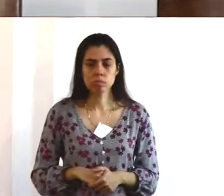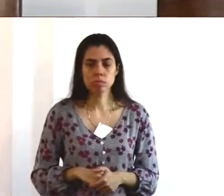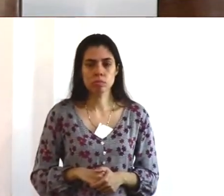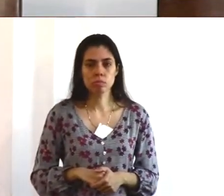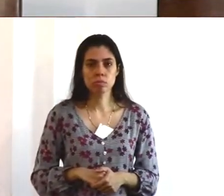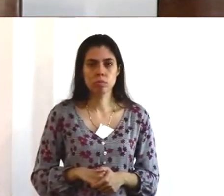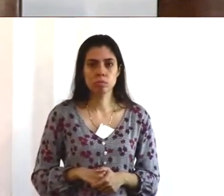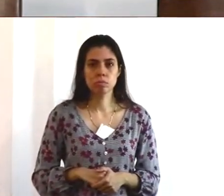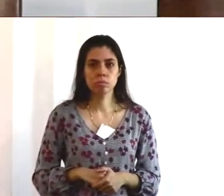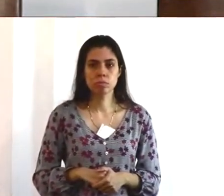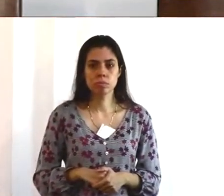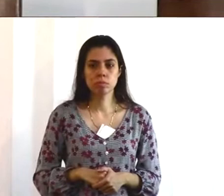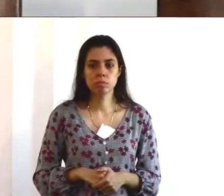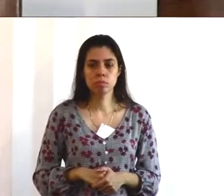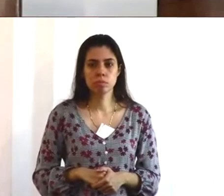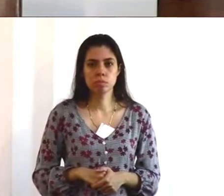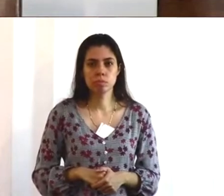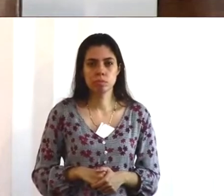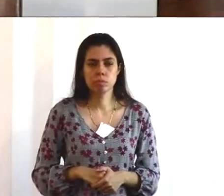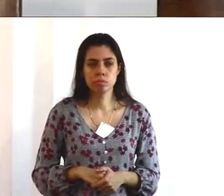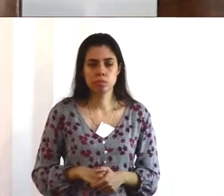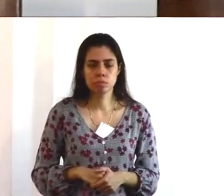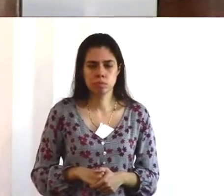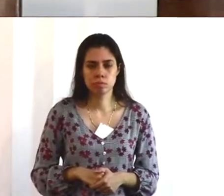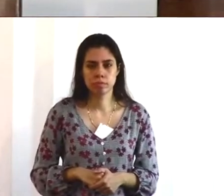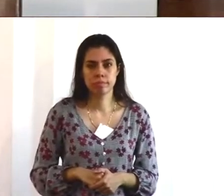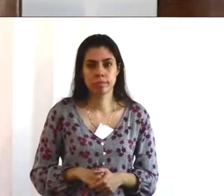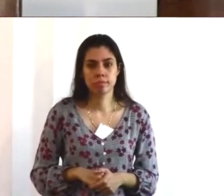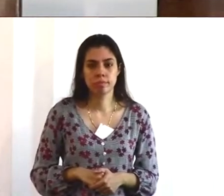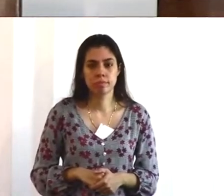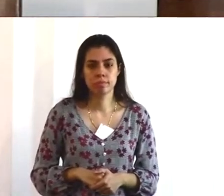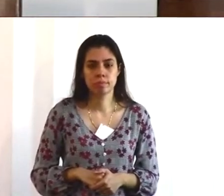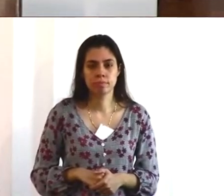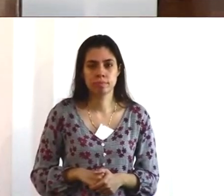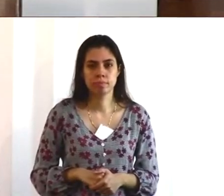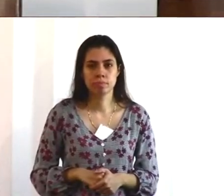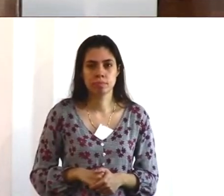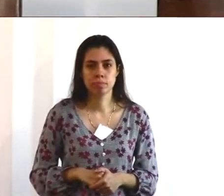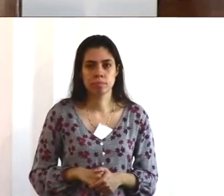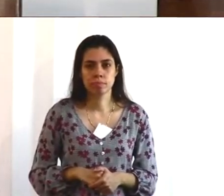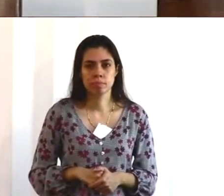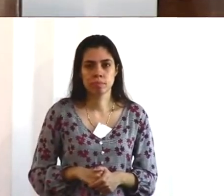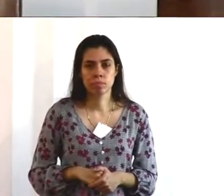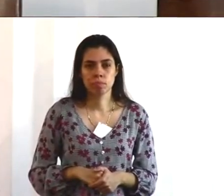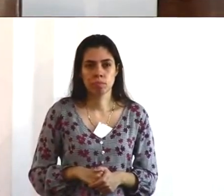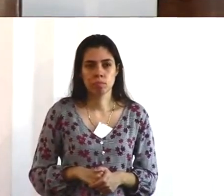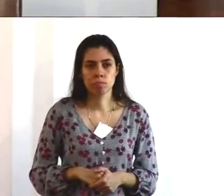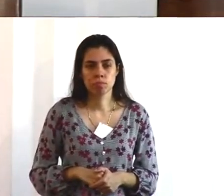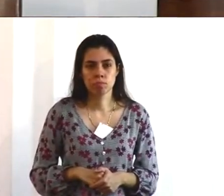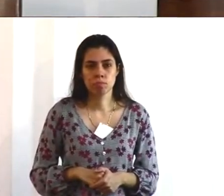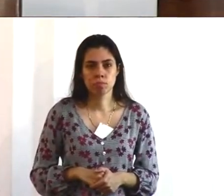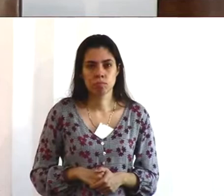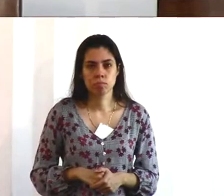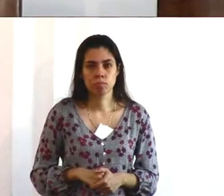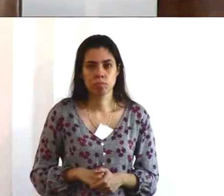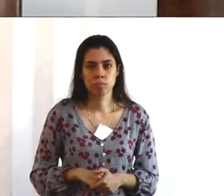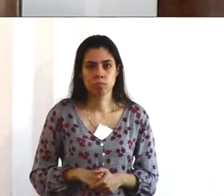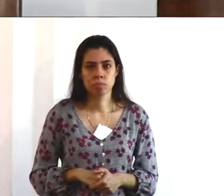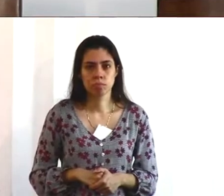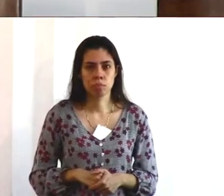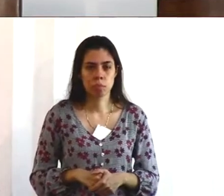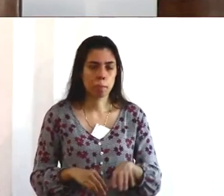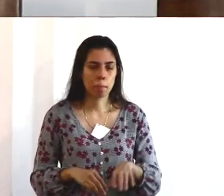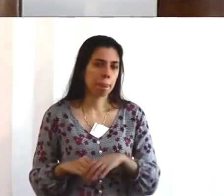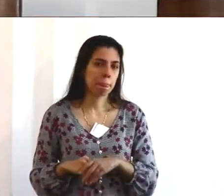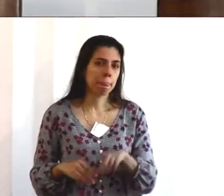não têm assistido mais esses contos de fadas, que tem essa frase no final, porque tudo mudou. Os contos de